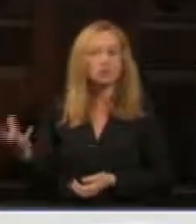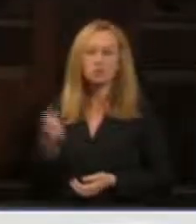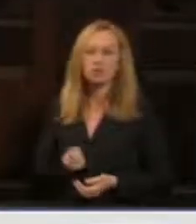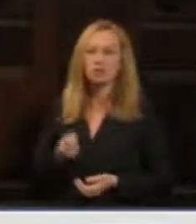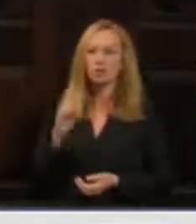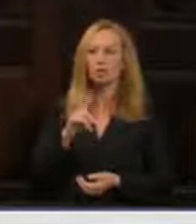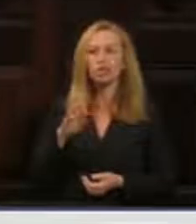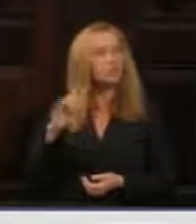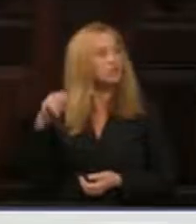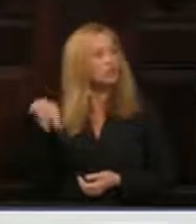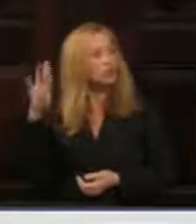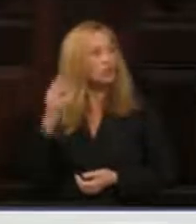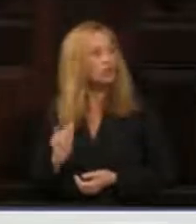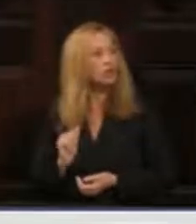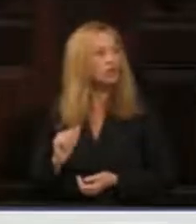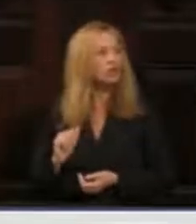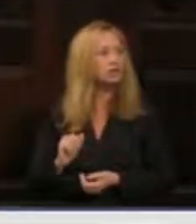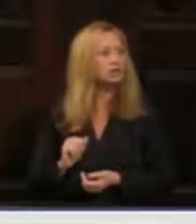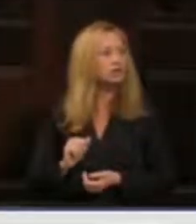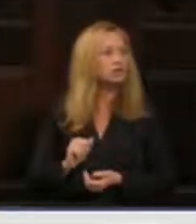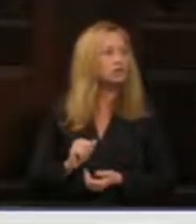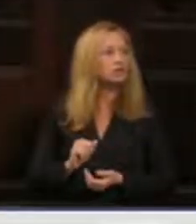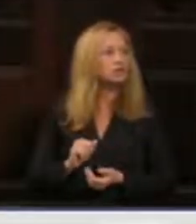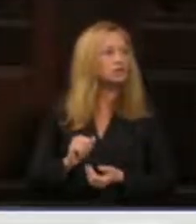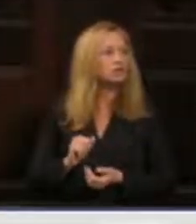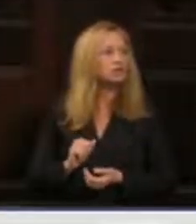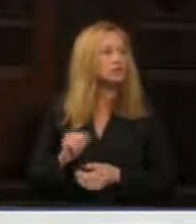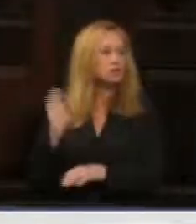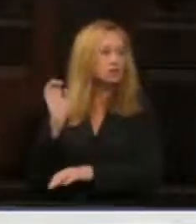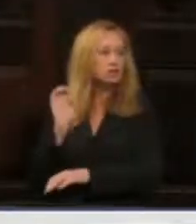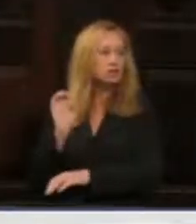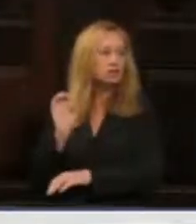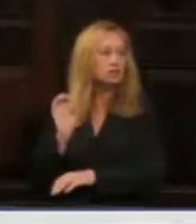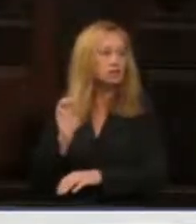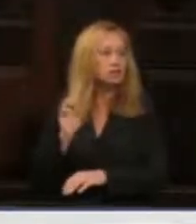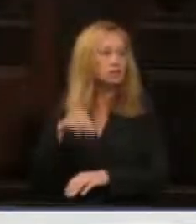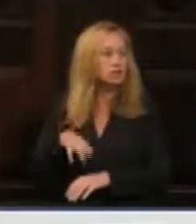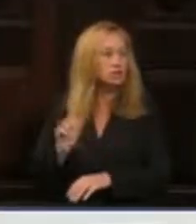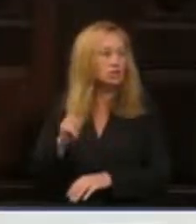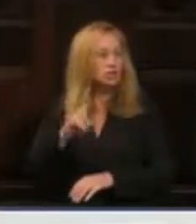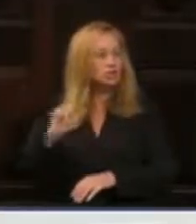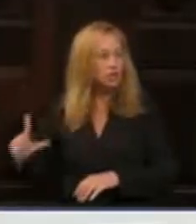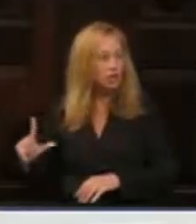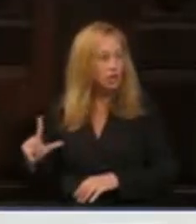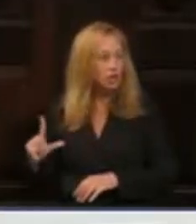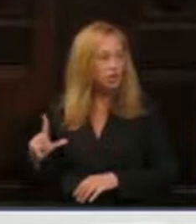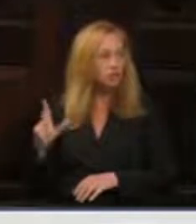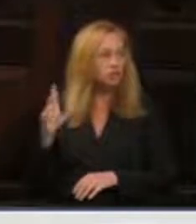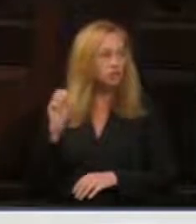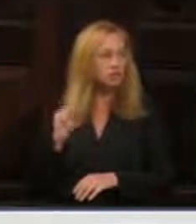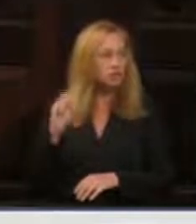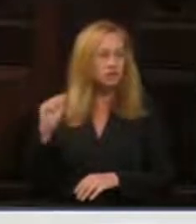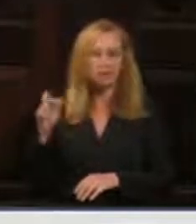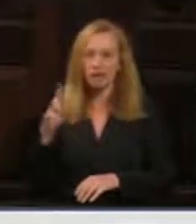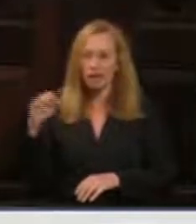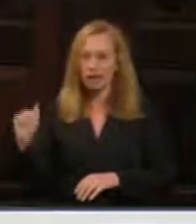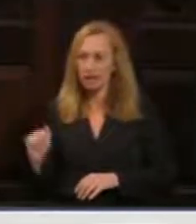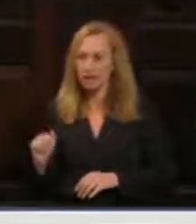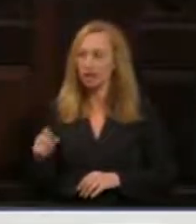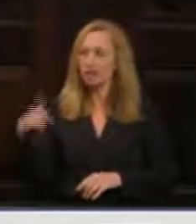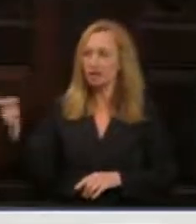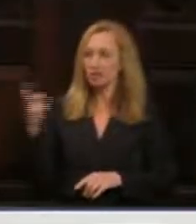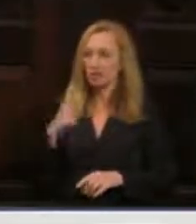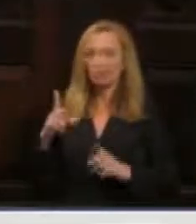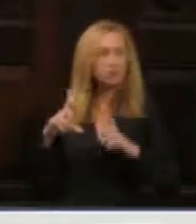nacional da política da maternidade, Sara Winter, que ela veio de Brasília.